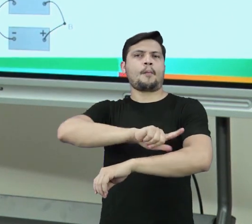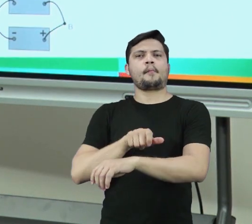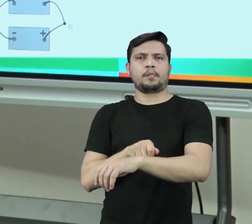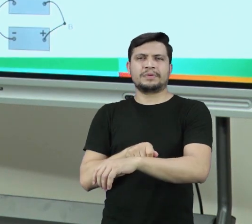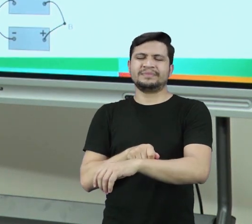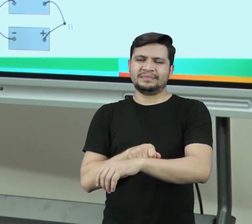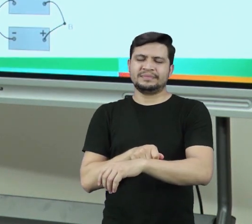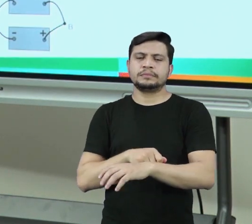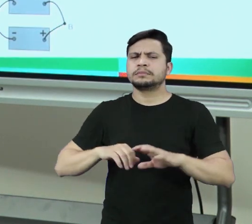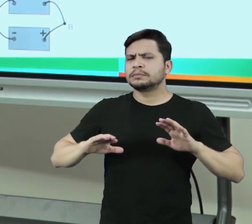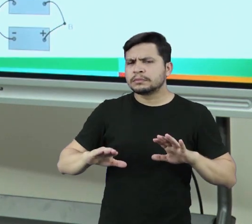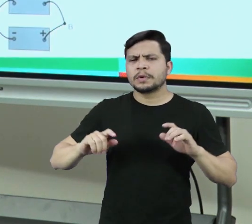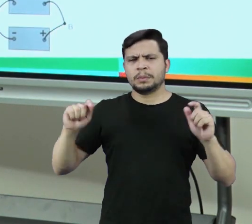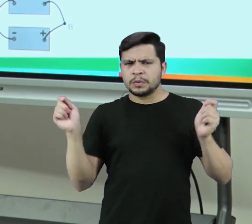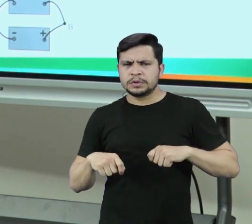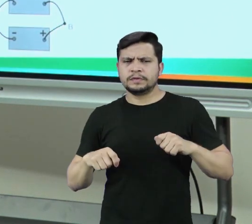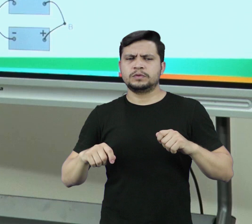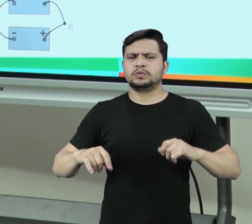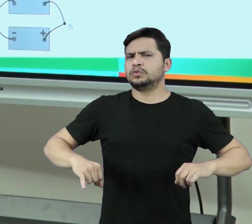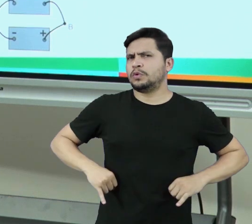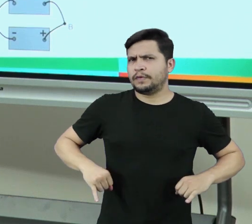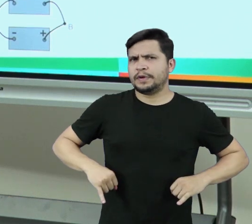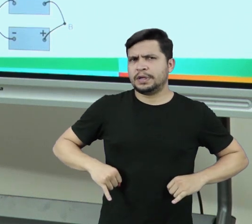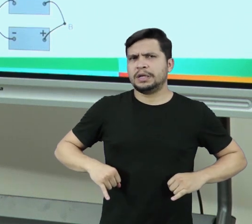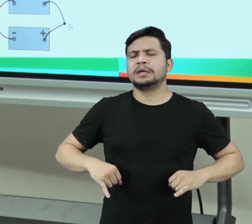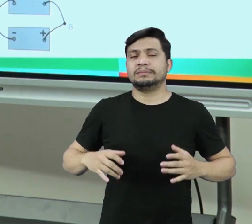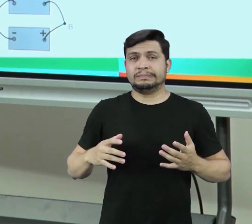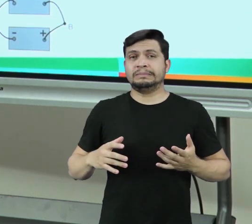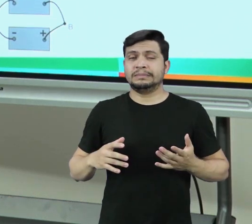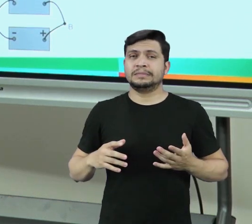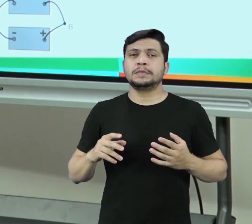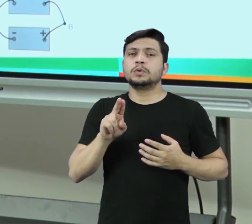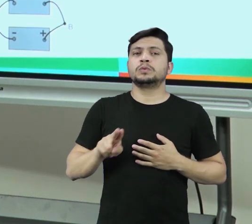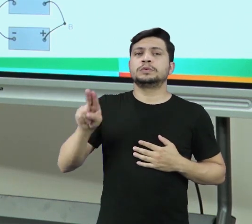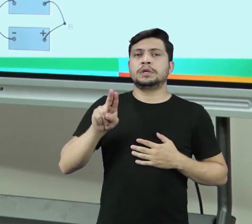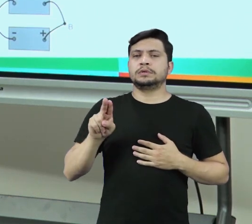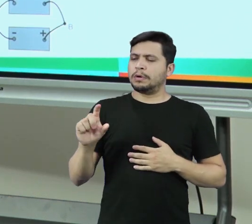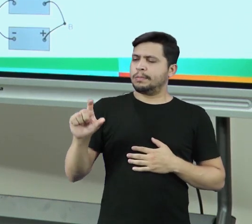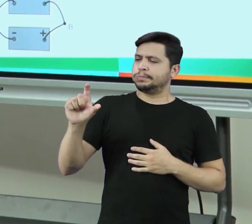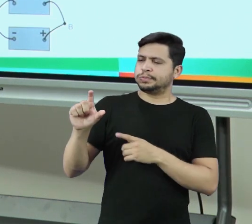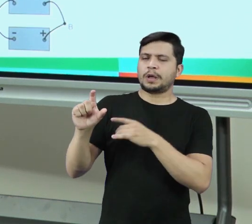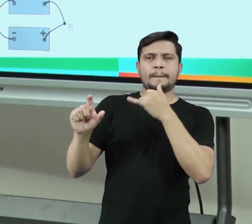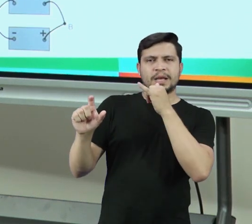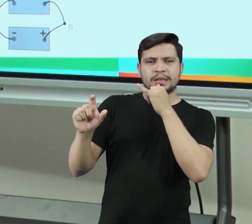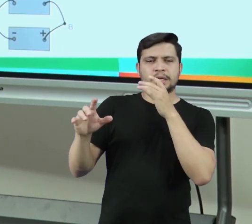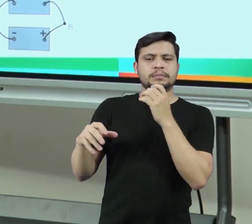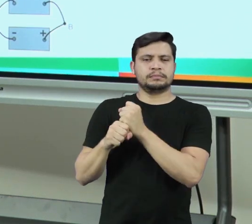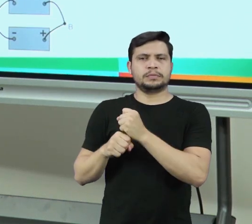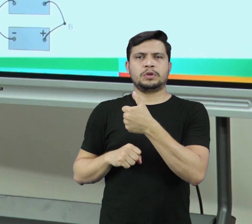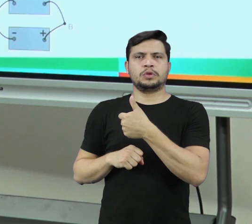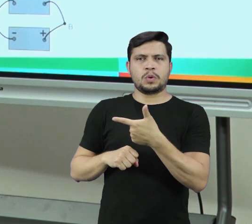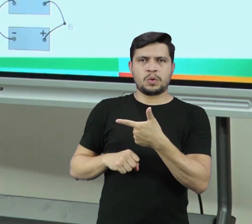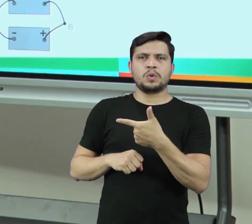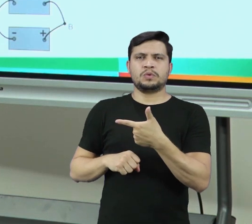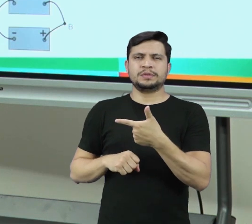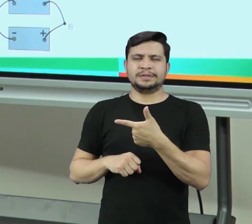possível sofrer um acidente utilizando baterias de 12 volts. Considere que um indivíduo com a